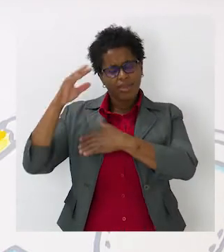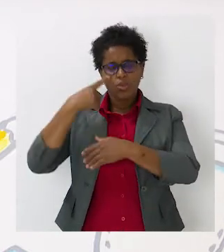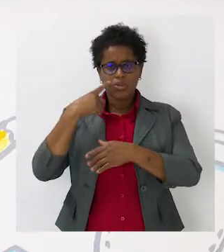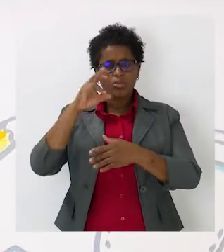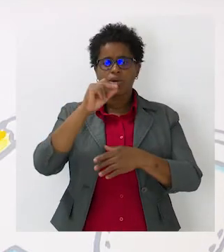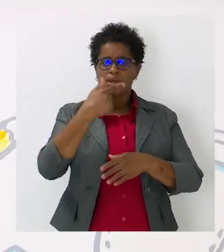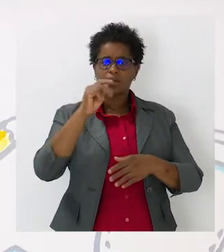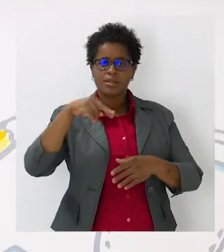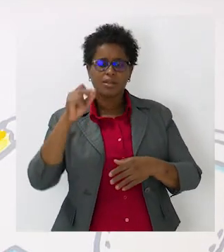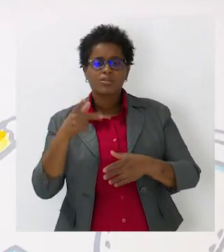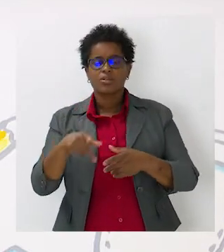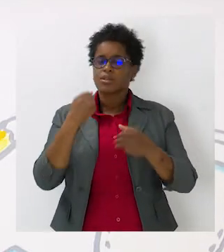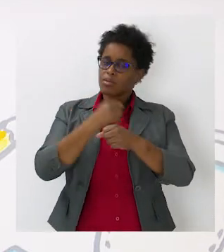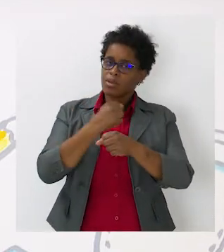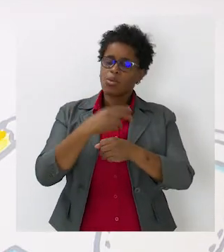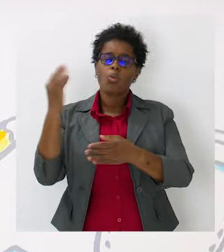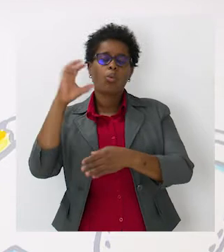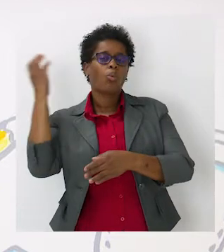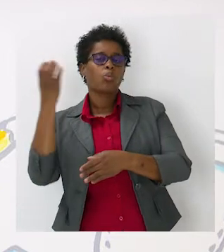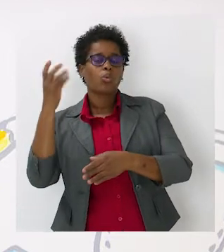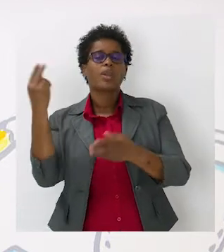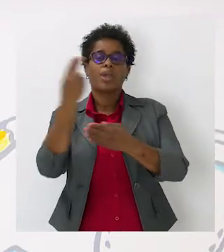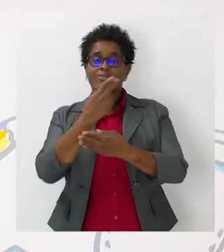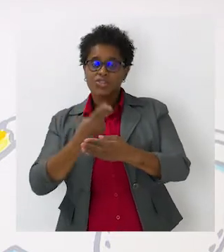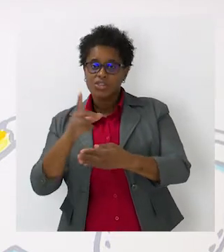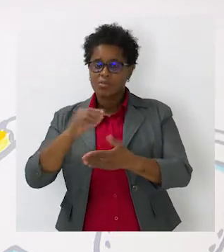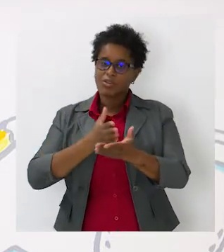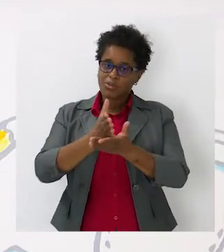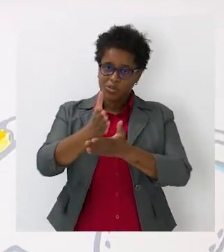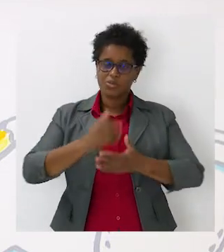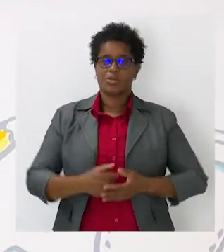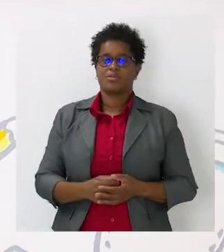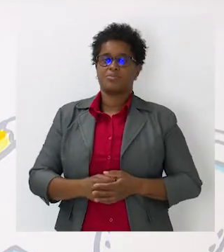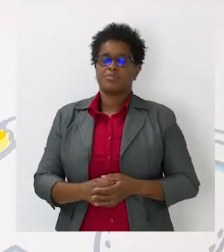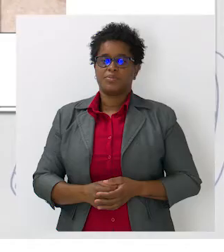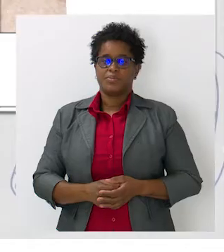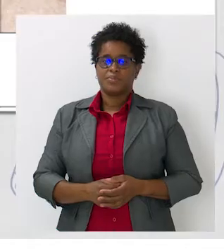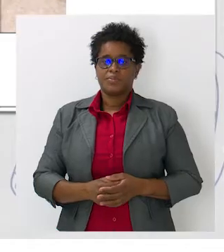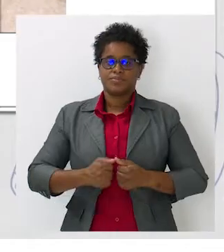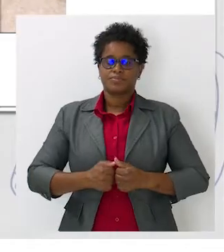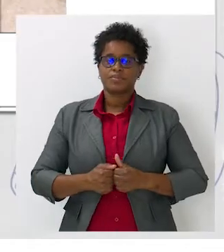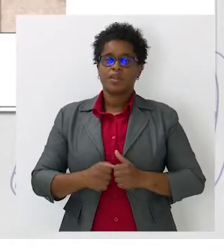sua colaboração cultural e artística. Portanto, continuamos.